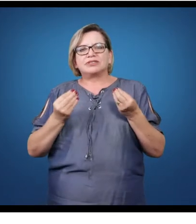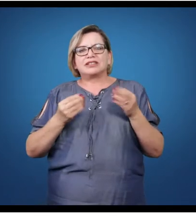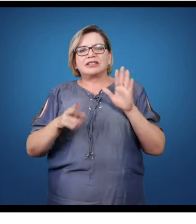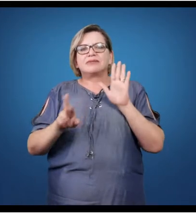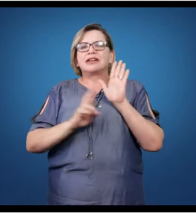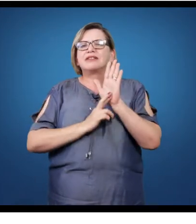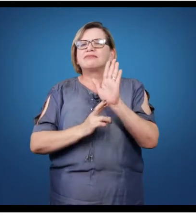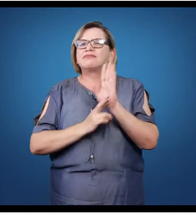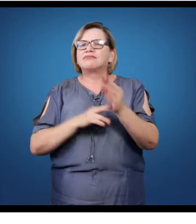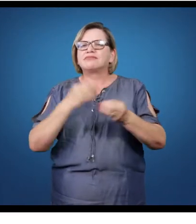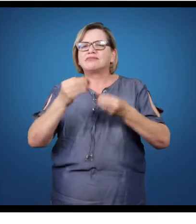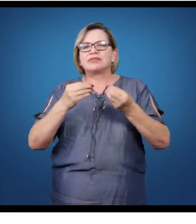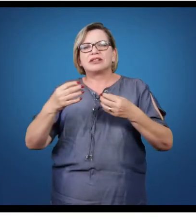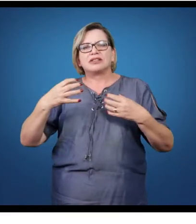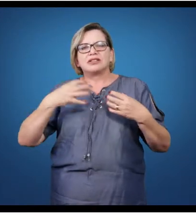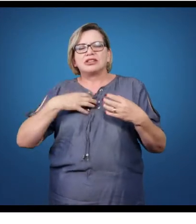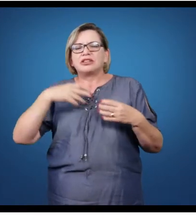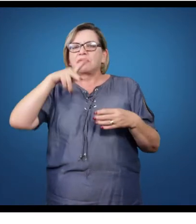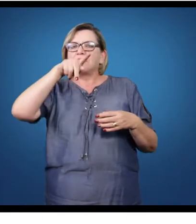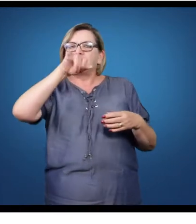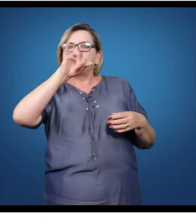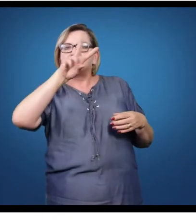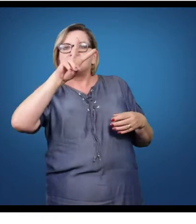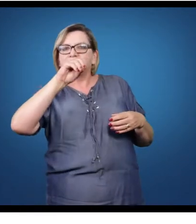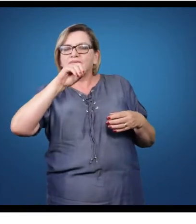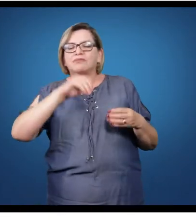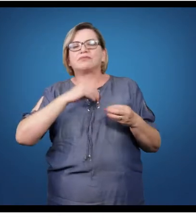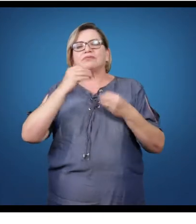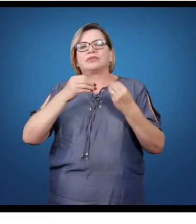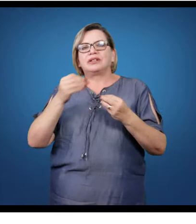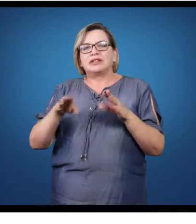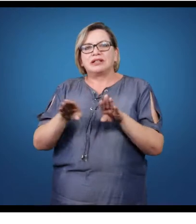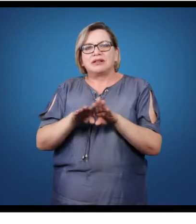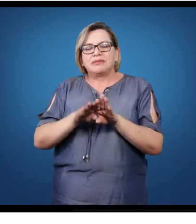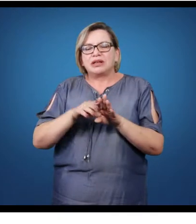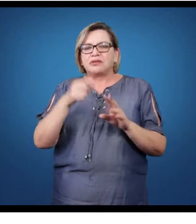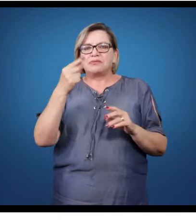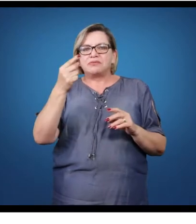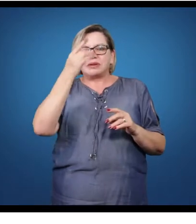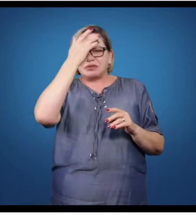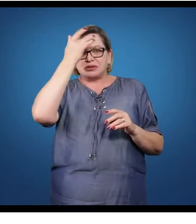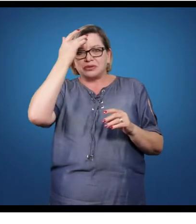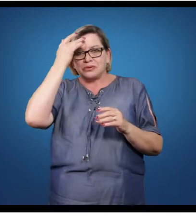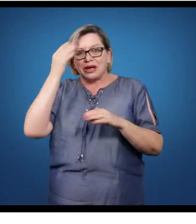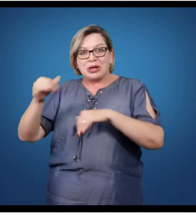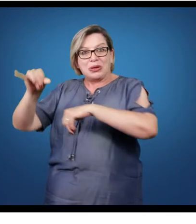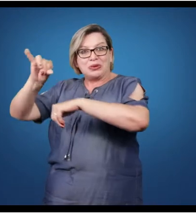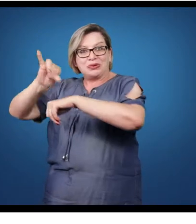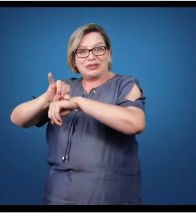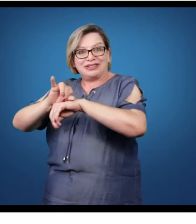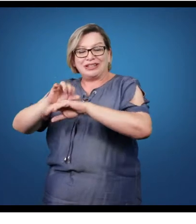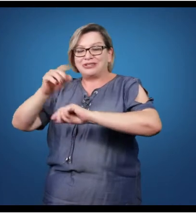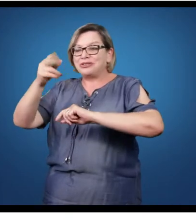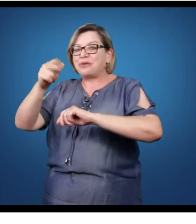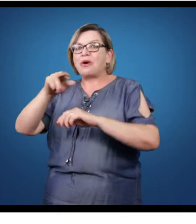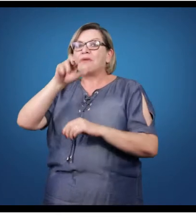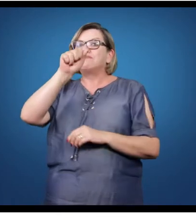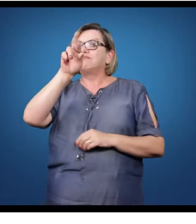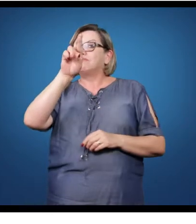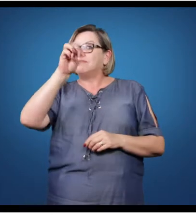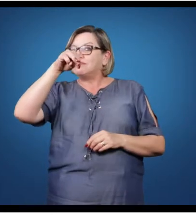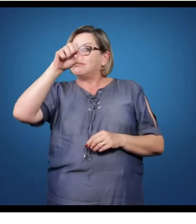representando uma posição de pivot um jogador fixo no meio apresentando armador